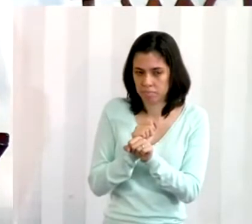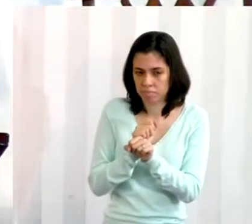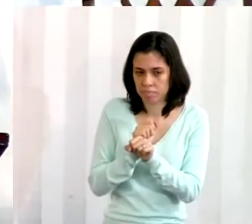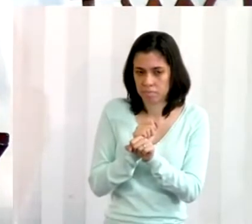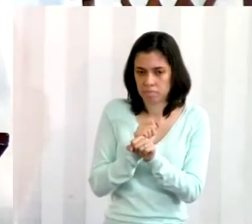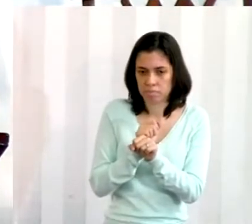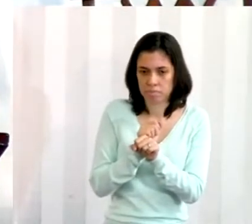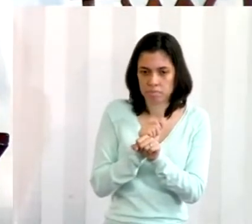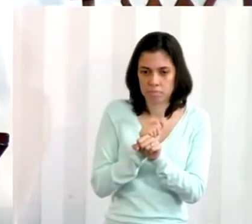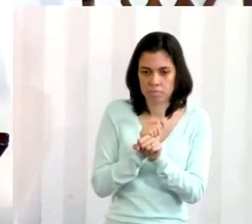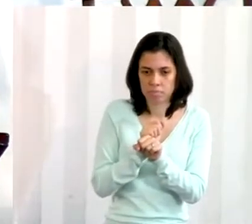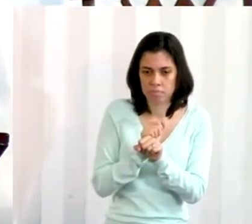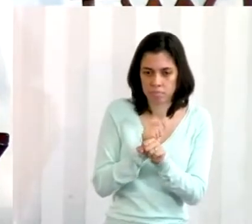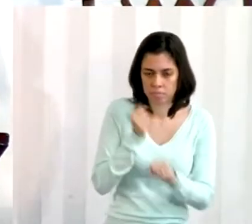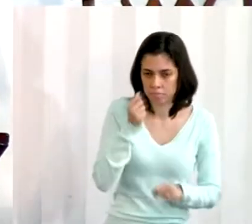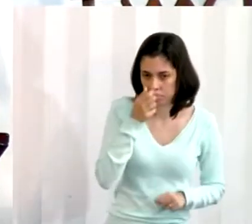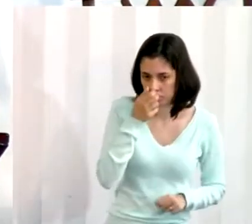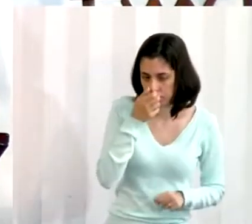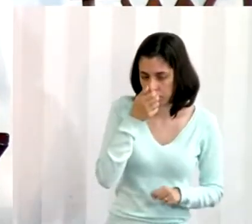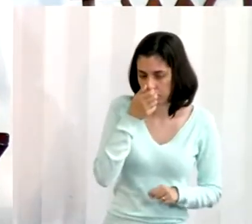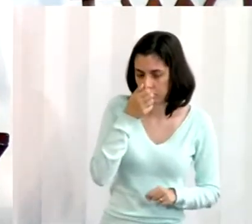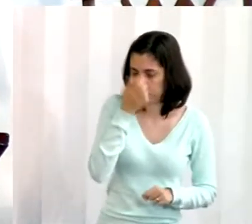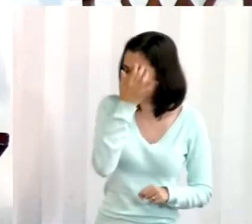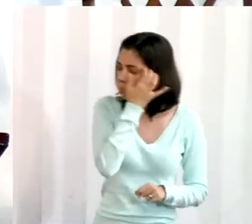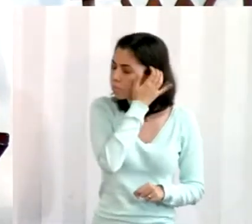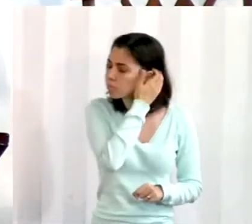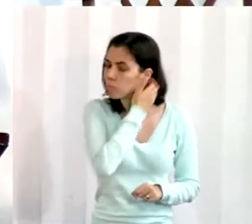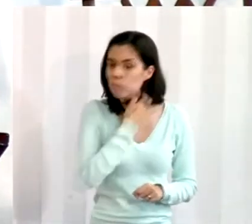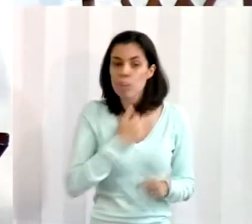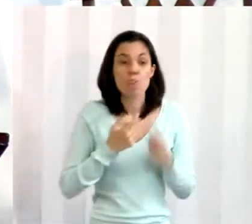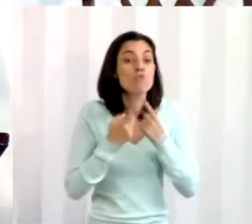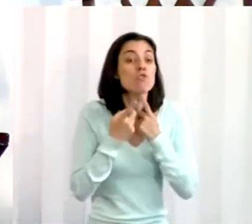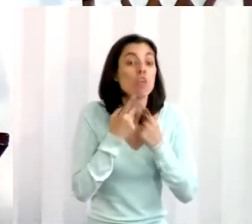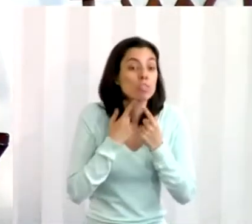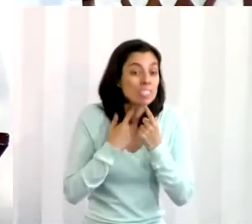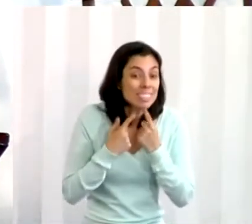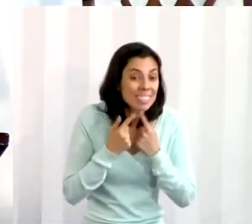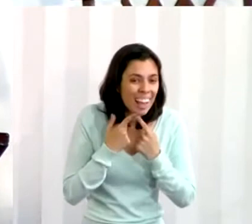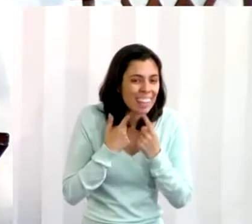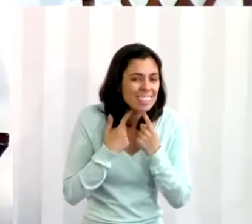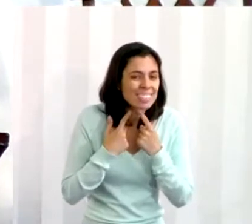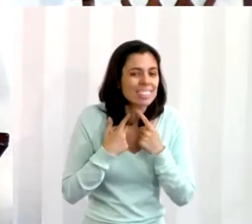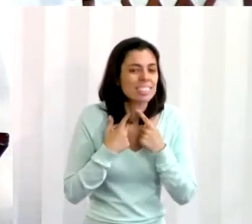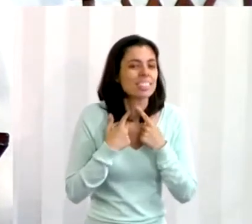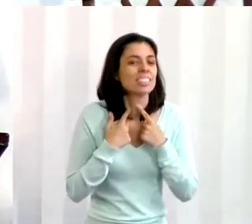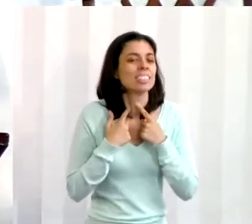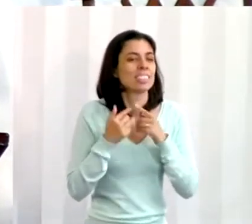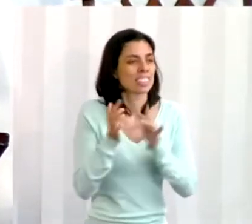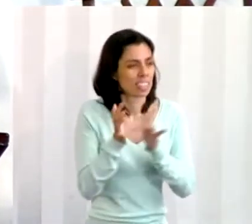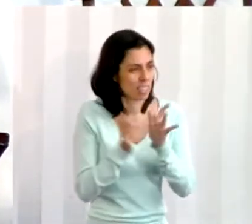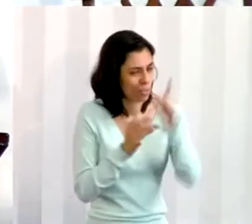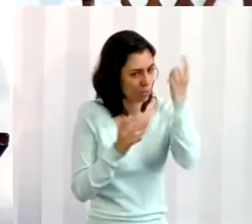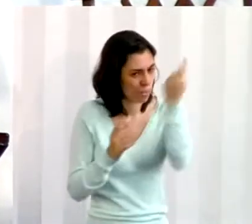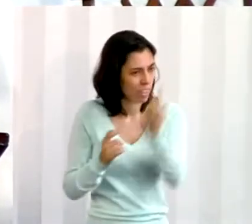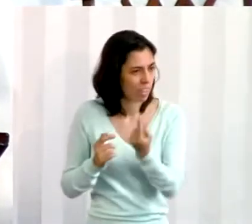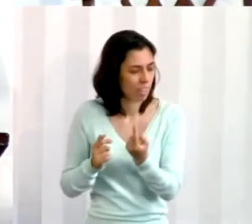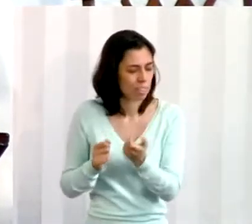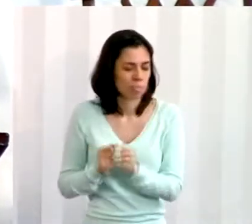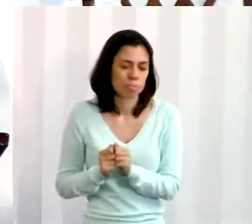do Oriente e vem para o Ocidente. É assim, acordar pela manhã pensando, será que é